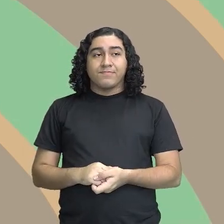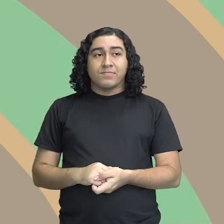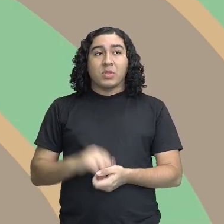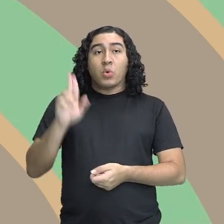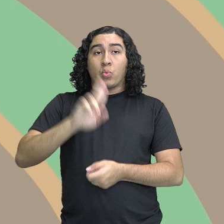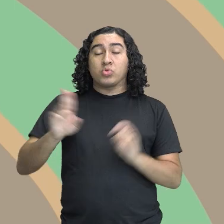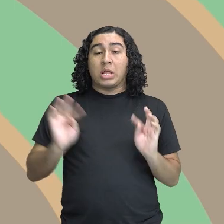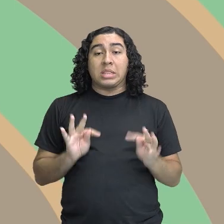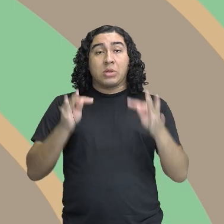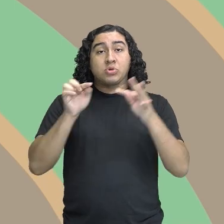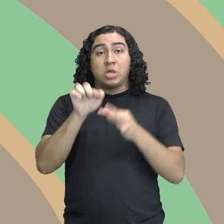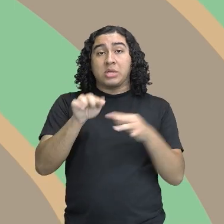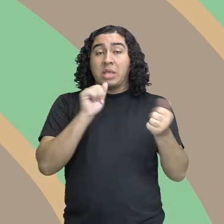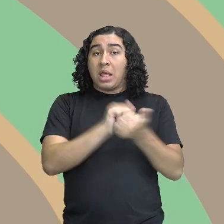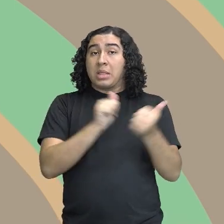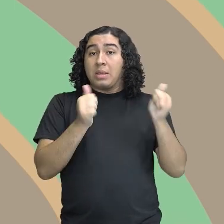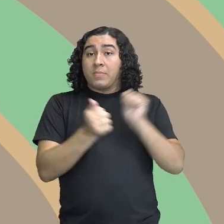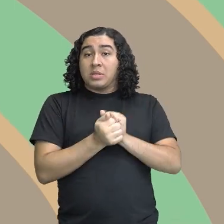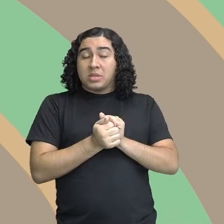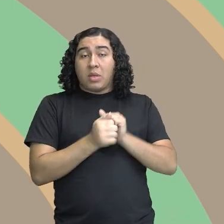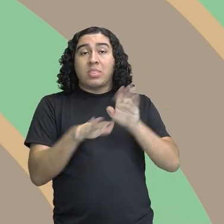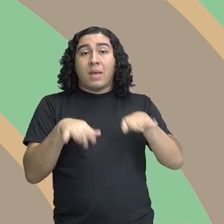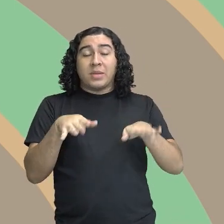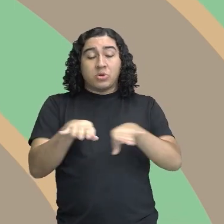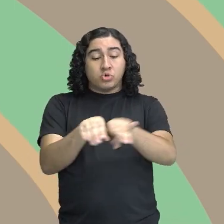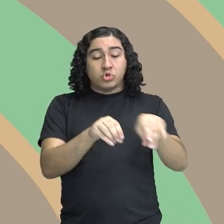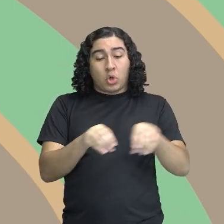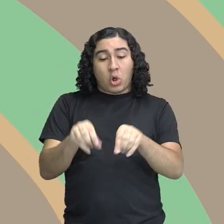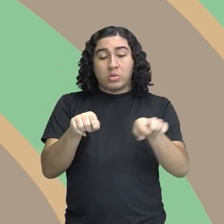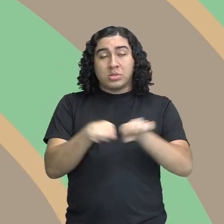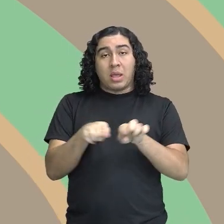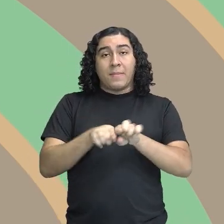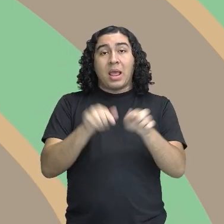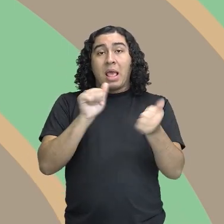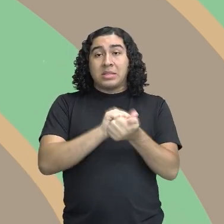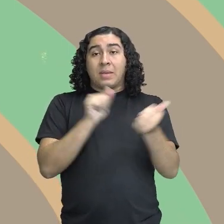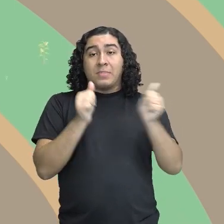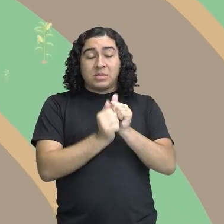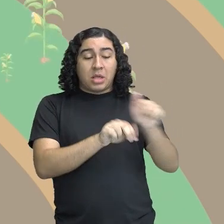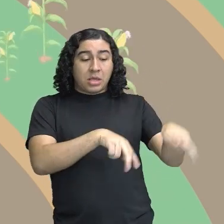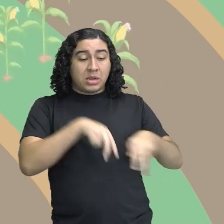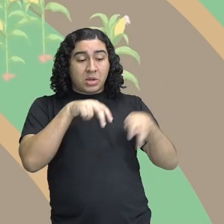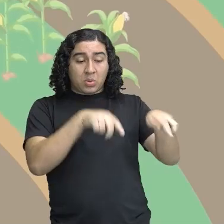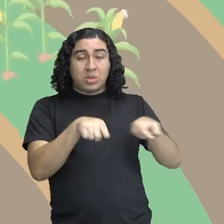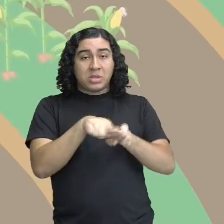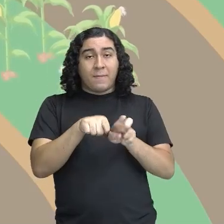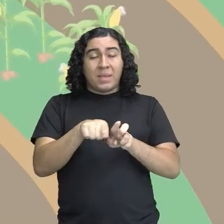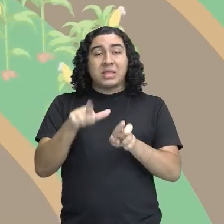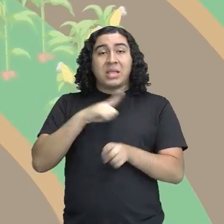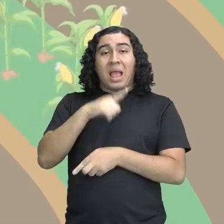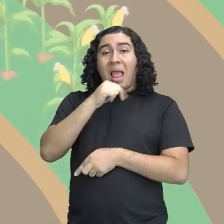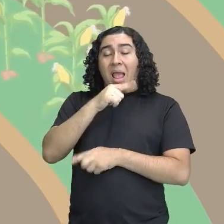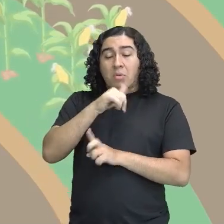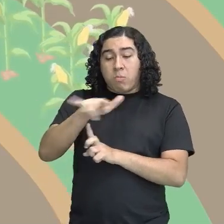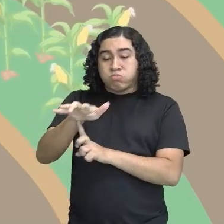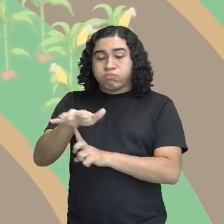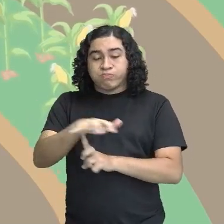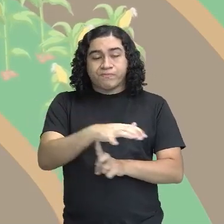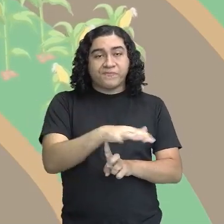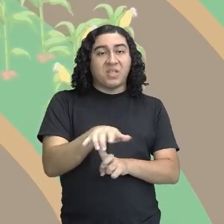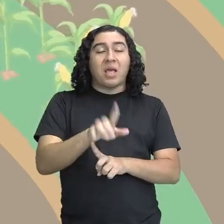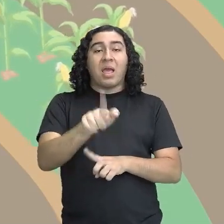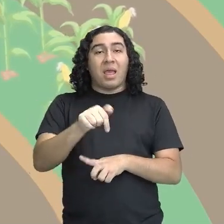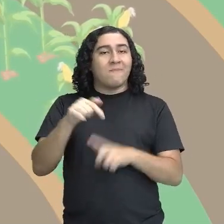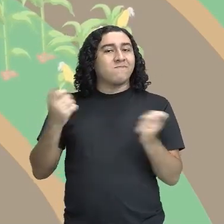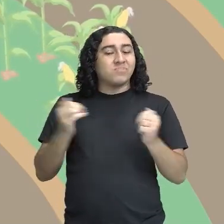tecnologia de adaptação do solo, de adaptação agrícola, de irrigação, os incas vão desenvolver